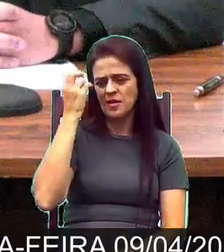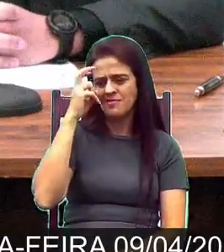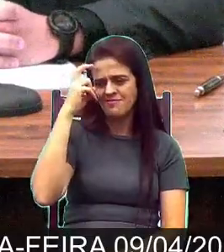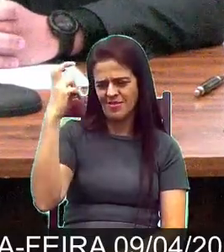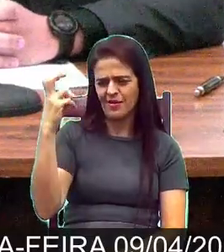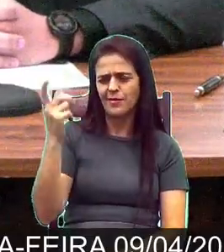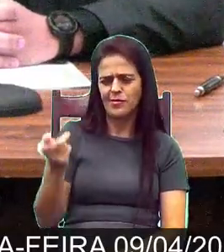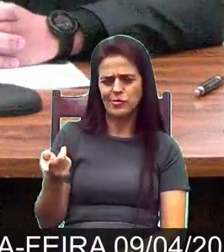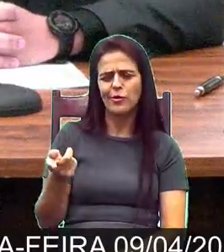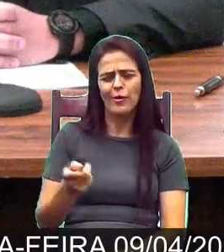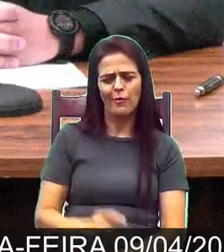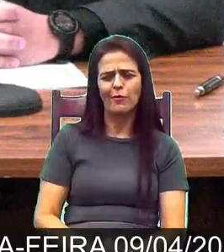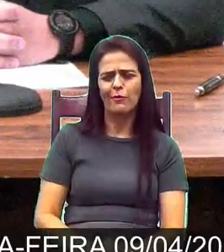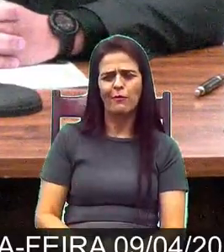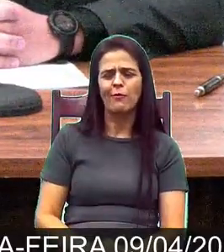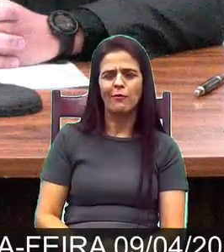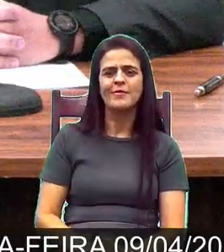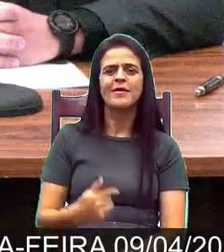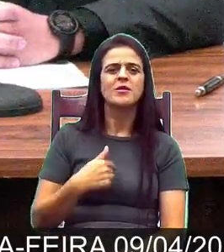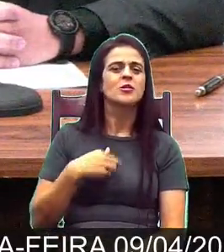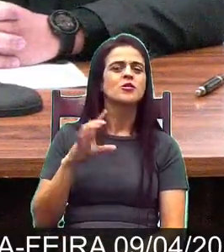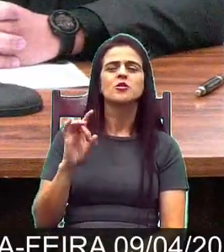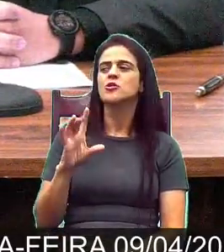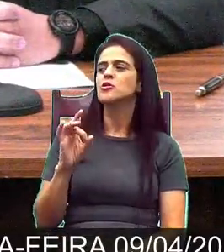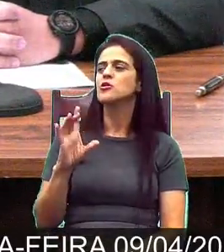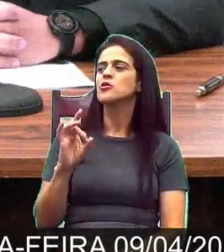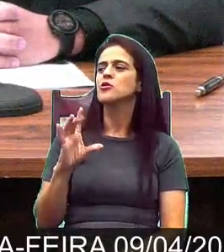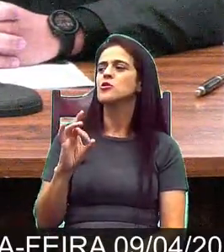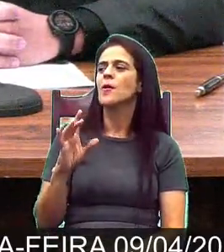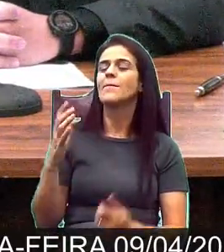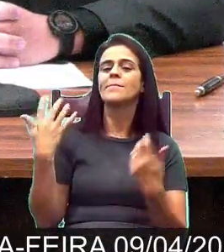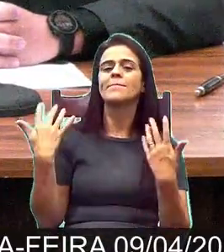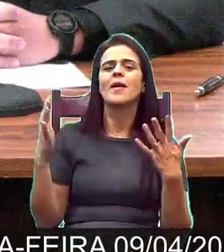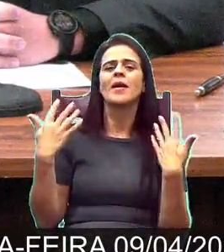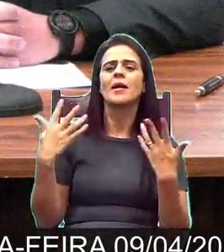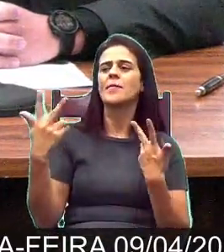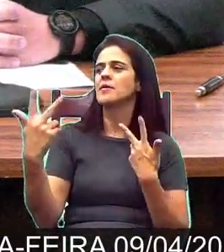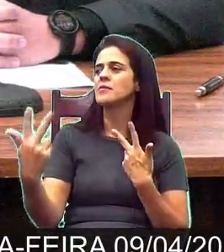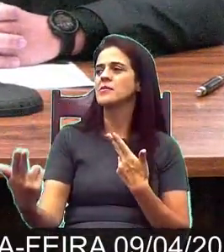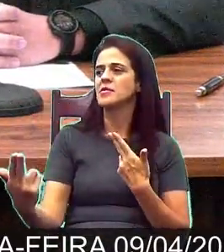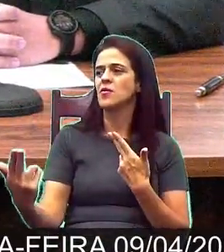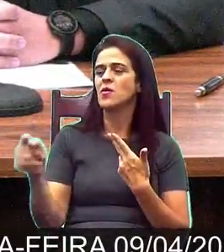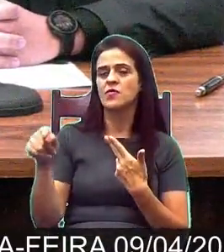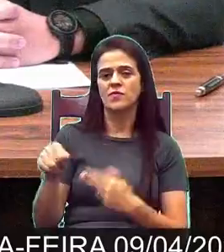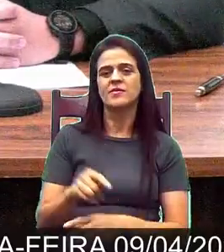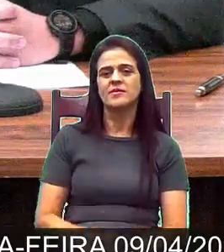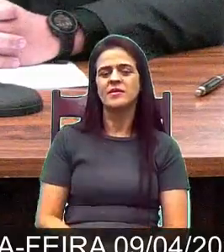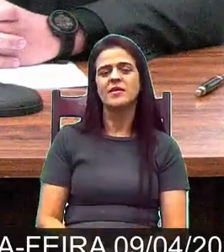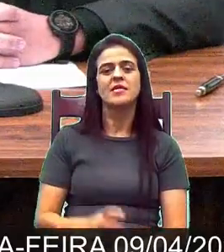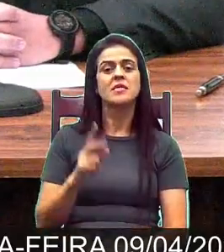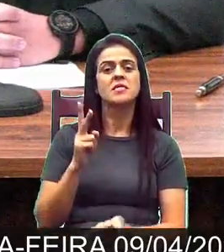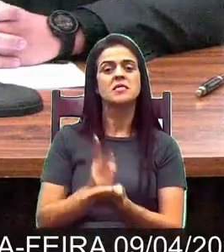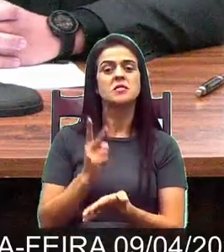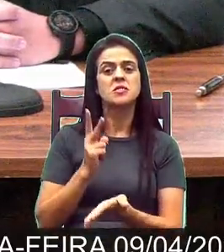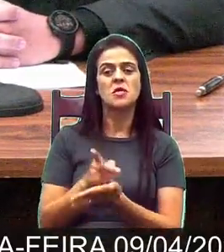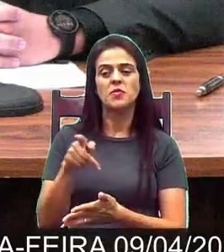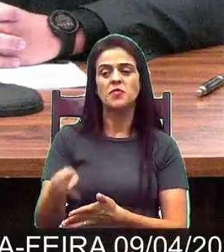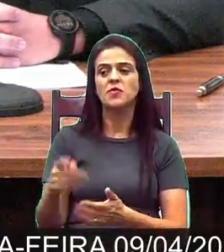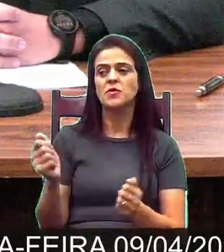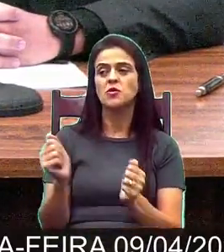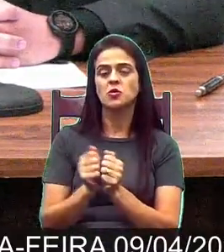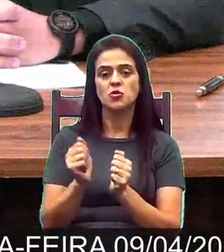colegas. Eu só tenho de dar os parabéns para o senhor também, né? Sempre o senhor está